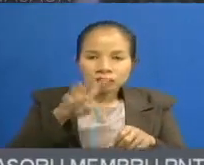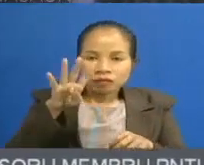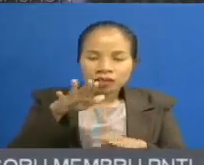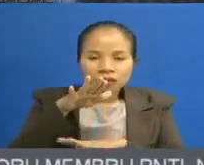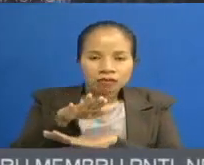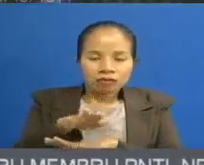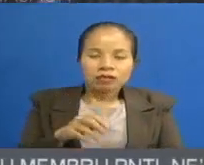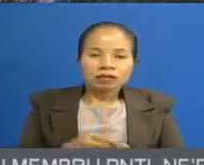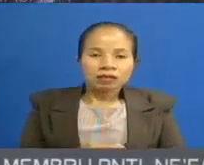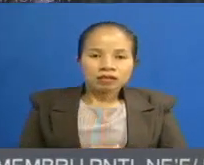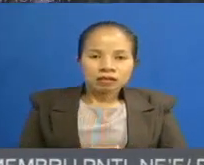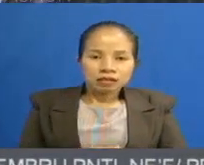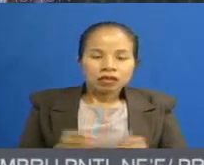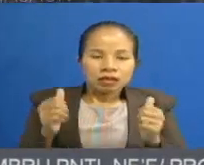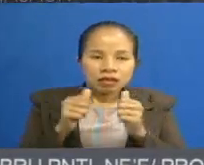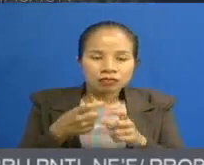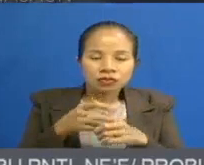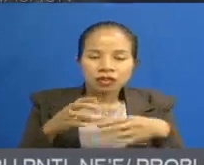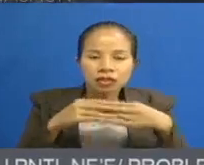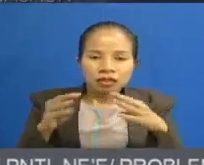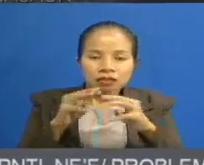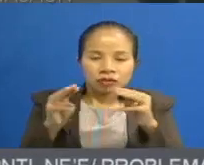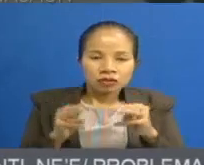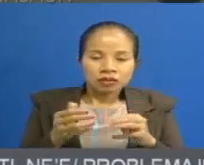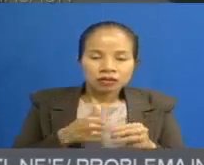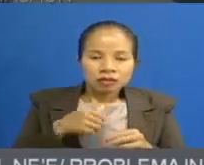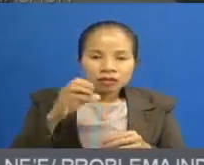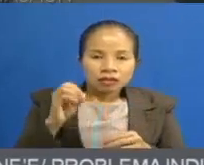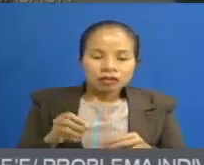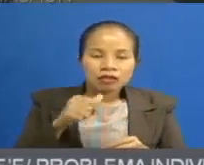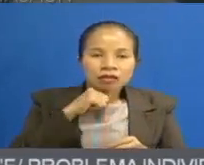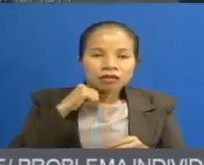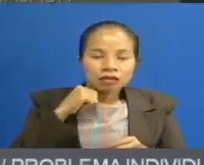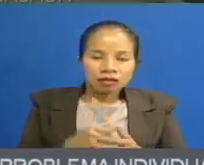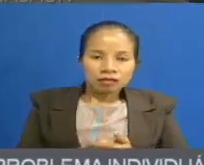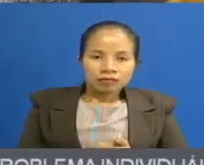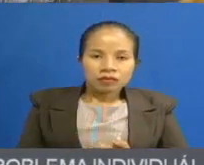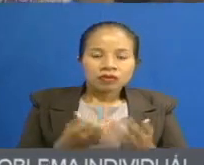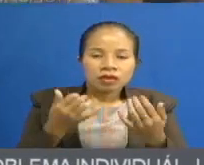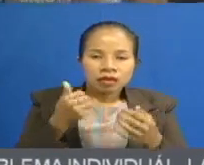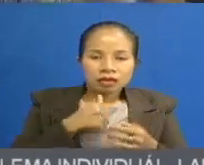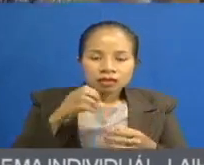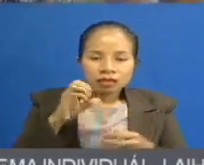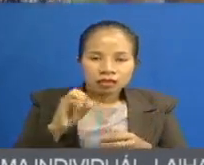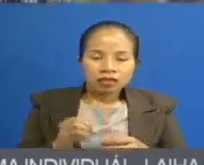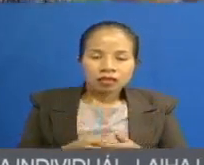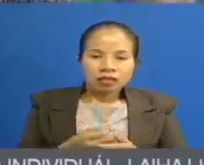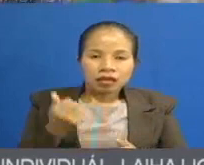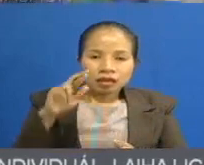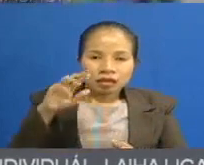oras Timor-Leste nebe acompanha husi autoridade municipio ainaru amo paroko sesante ainaru Armindo Brito